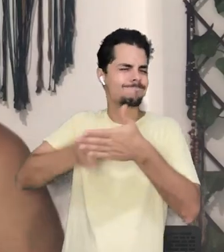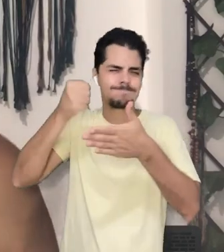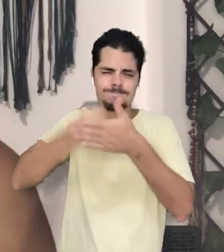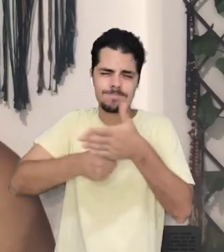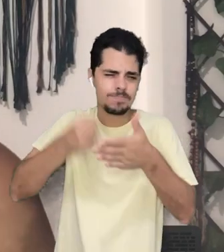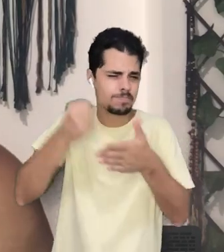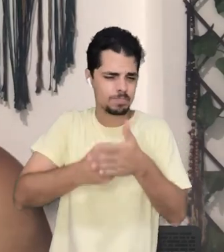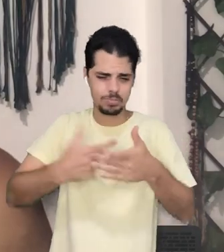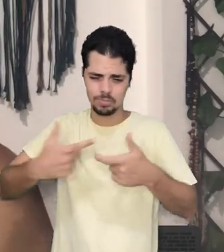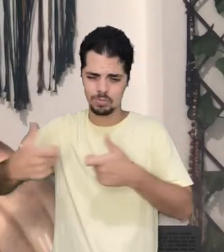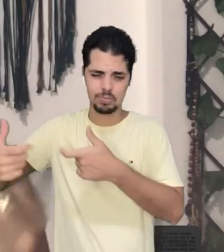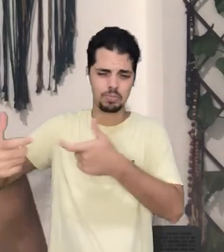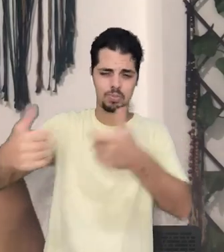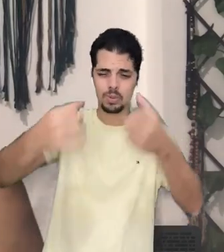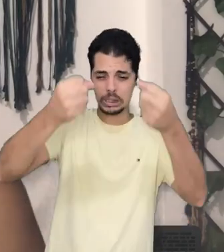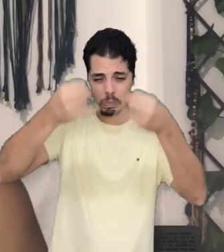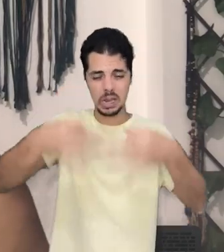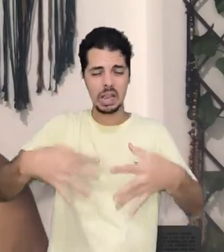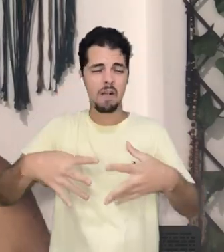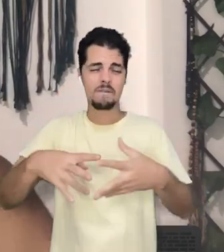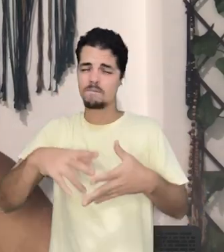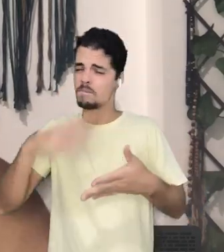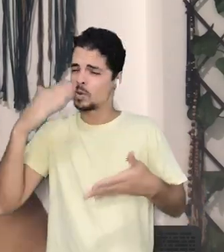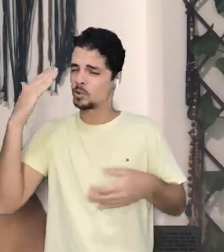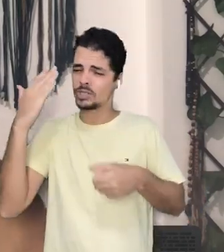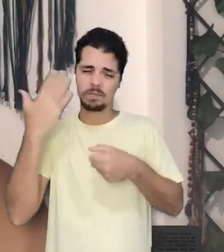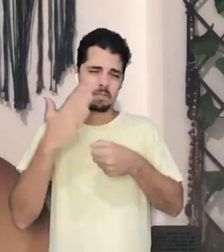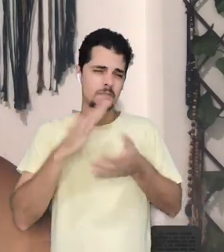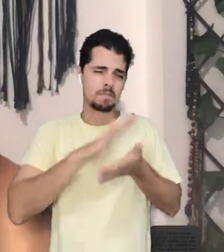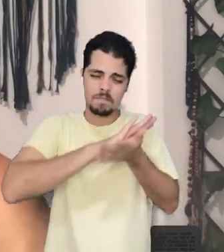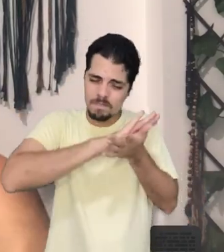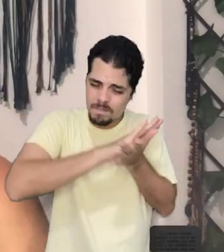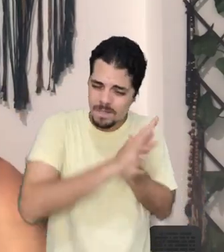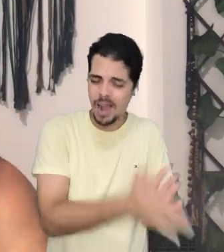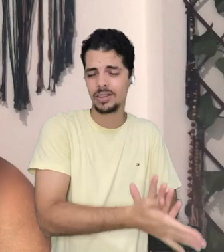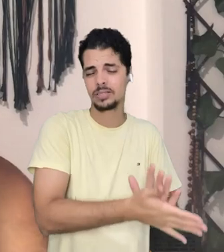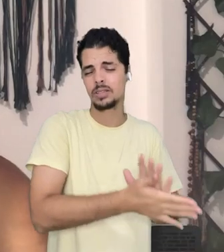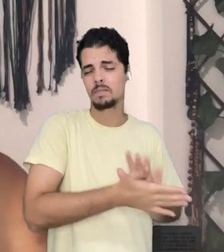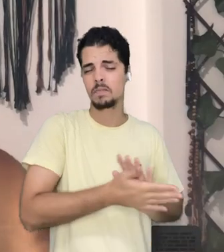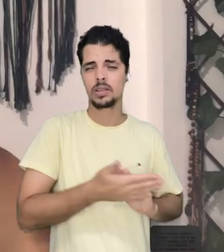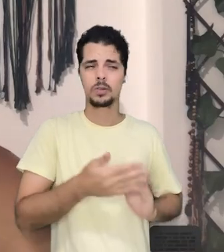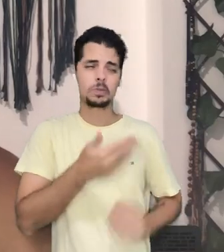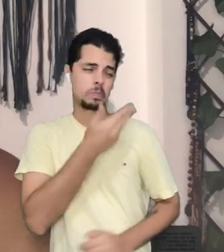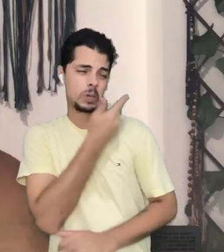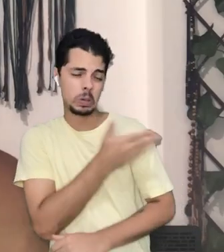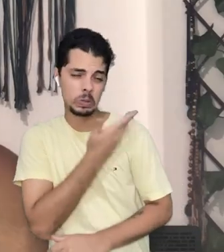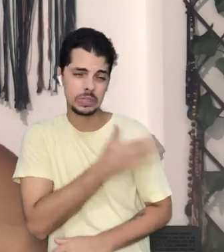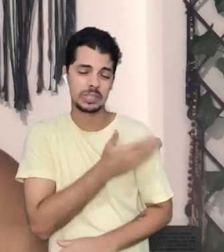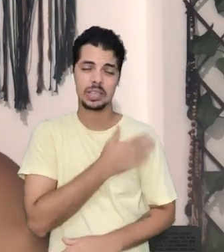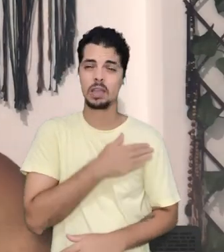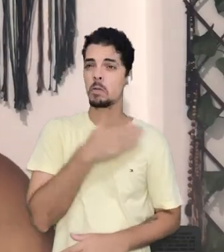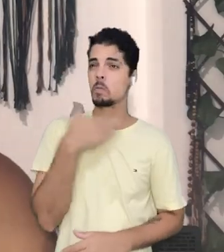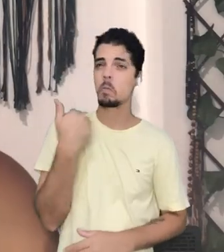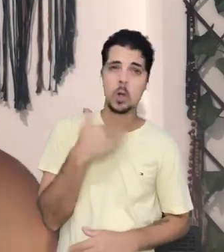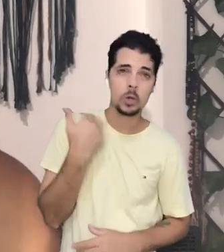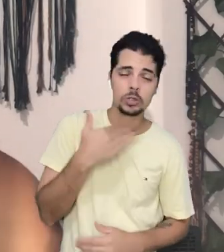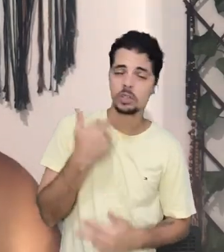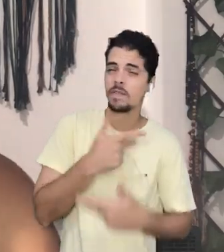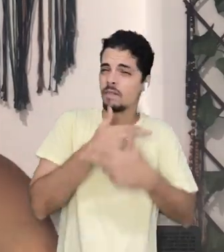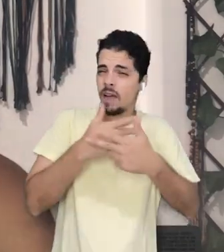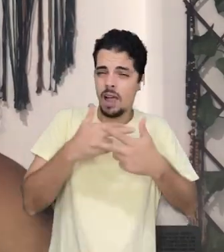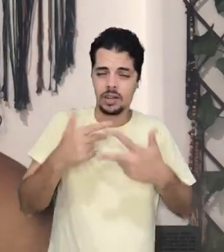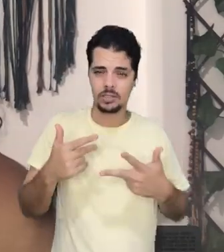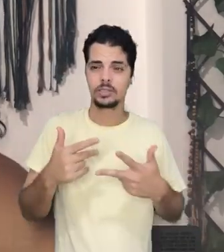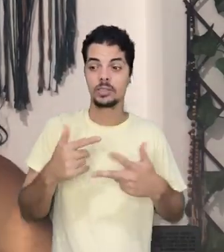processo pacífico. E é claro que esse tipo de perspectiva desconsidera, por exemplo, todo